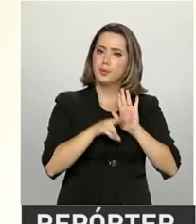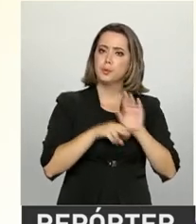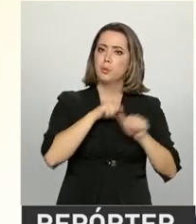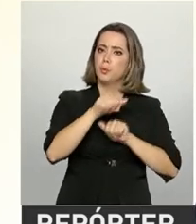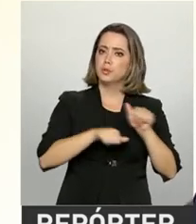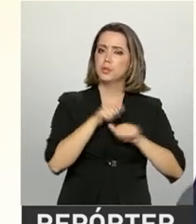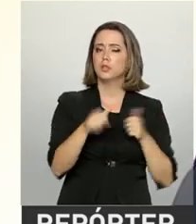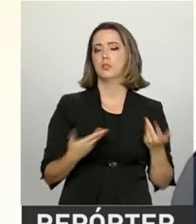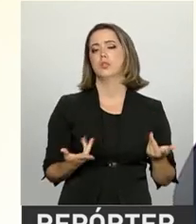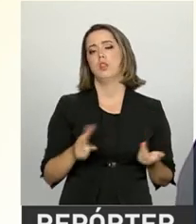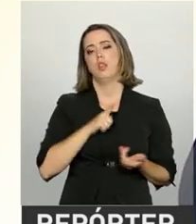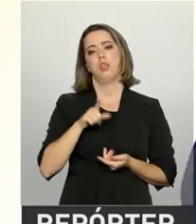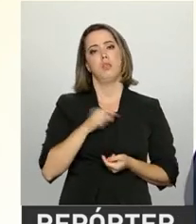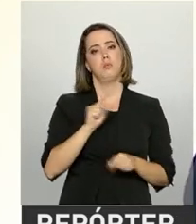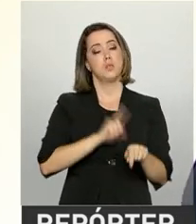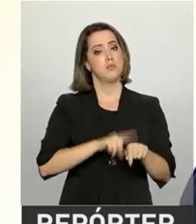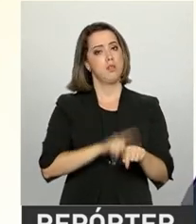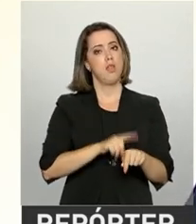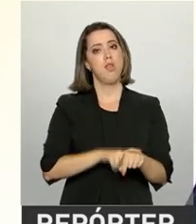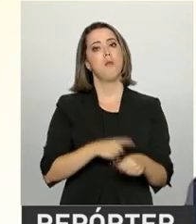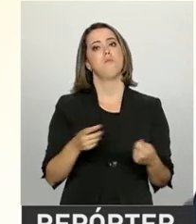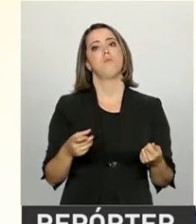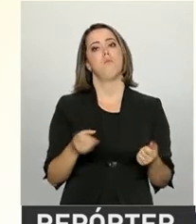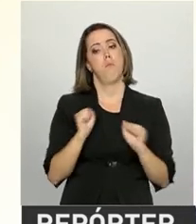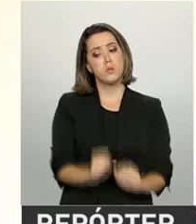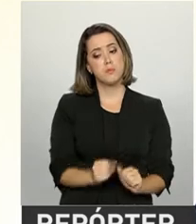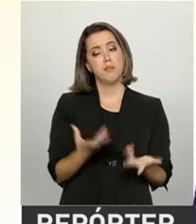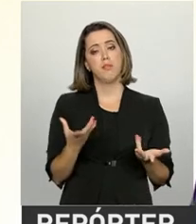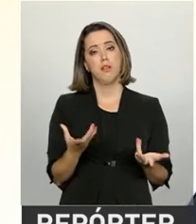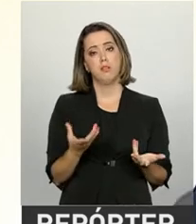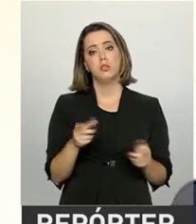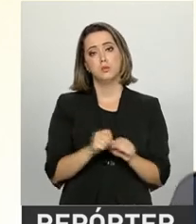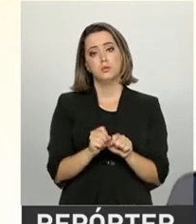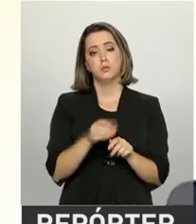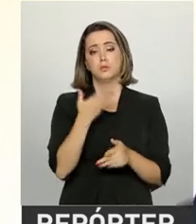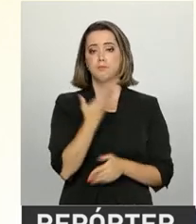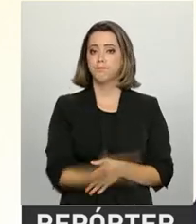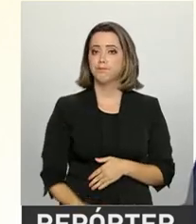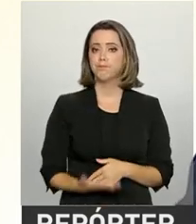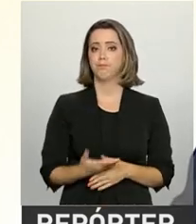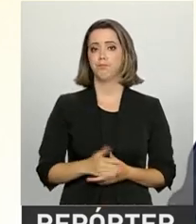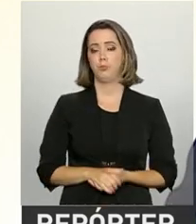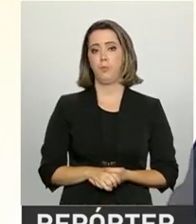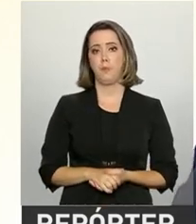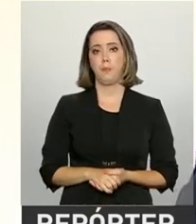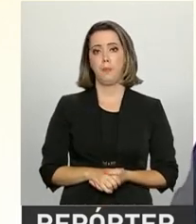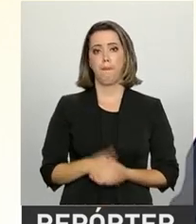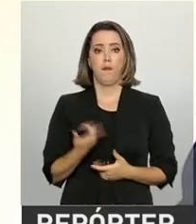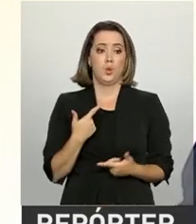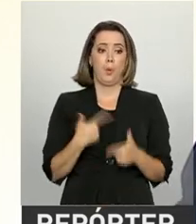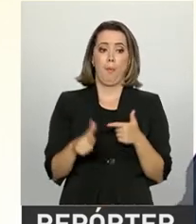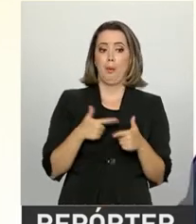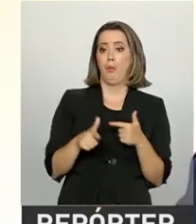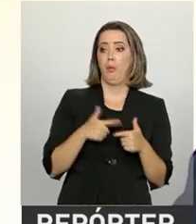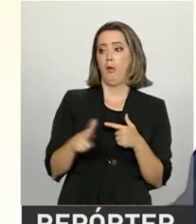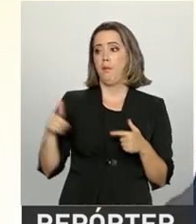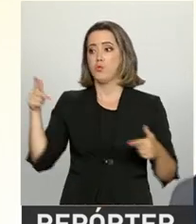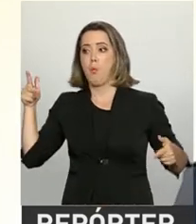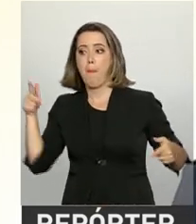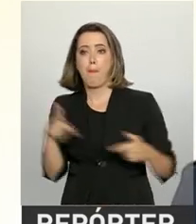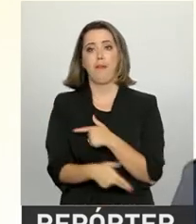quando temos tempo para fazer essa reforma de problemas graves